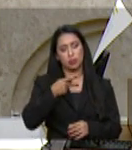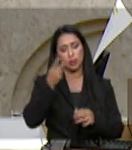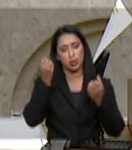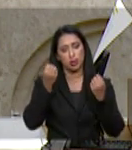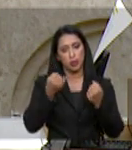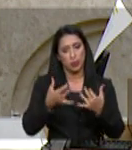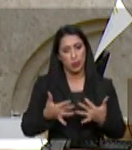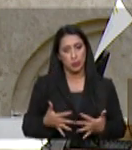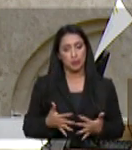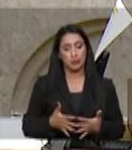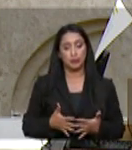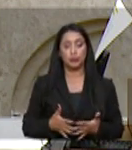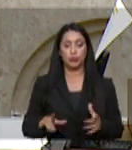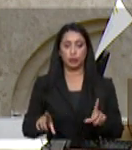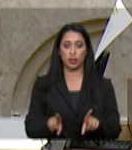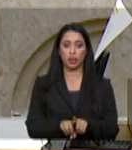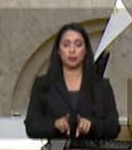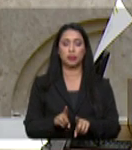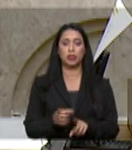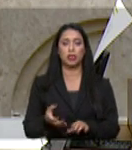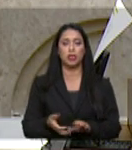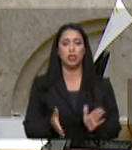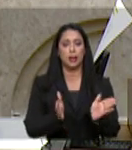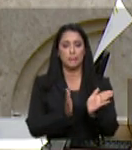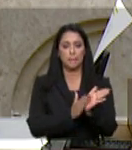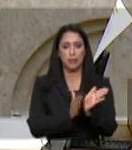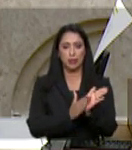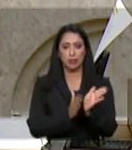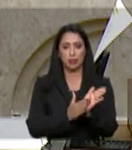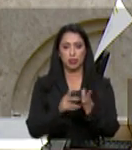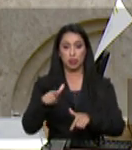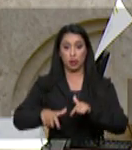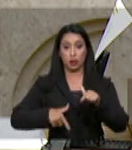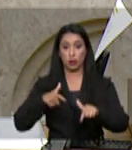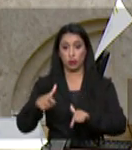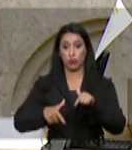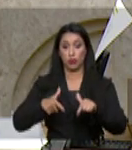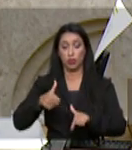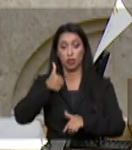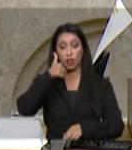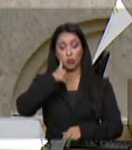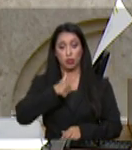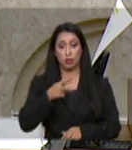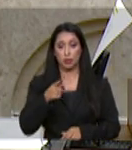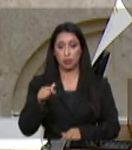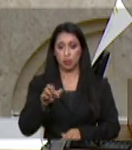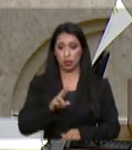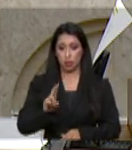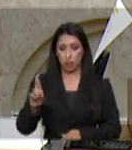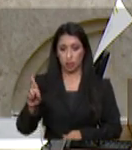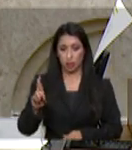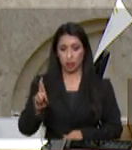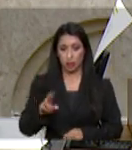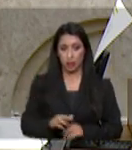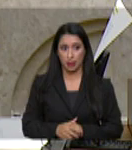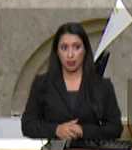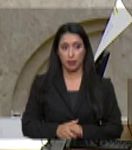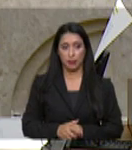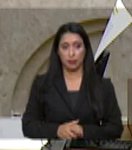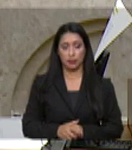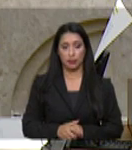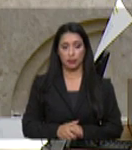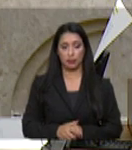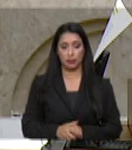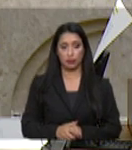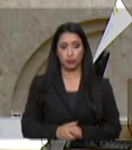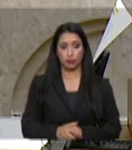por outro lado também gostaria de cumprimentar o trabalho da eminente procuradoria-geral da o e